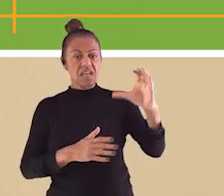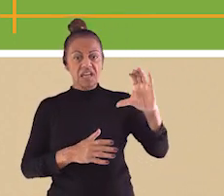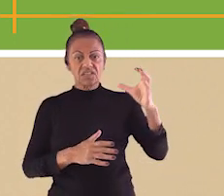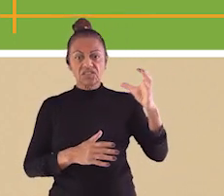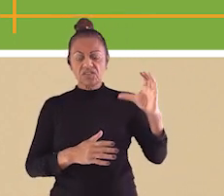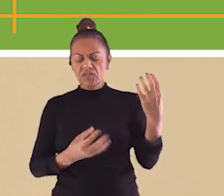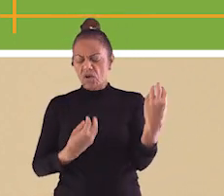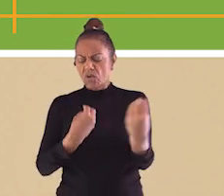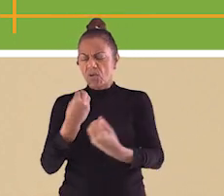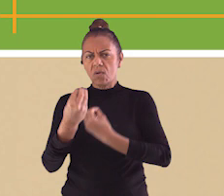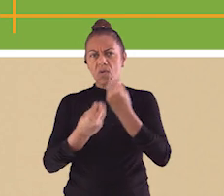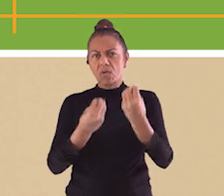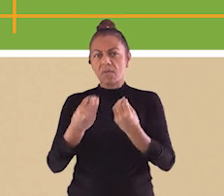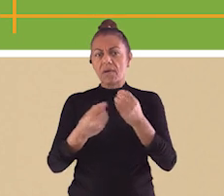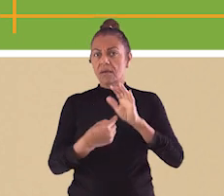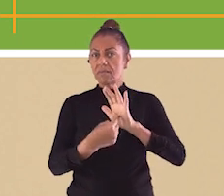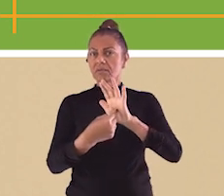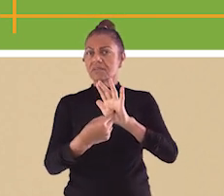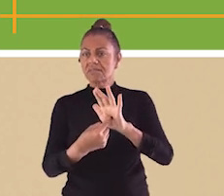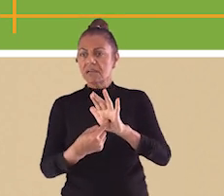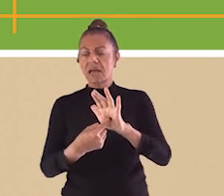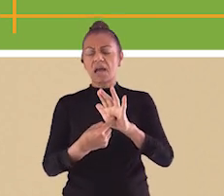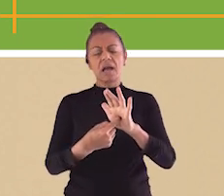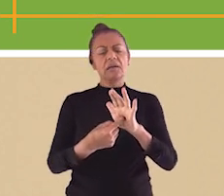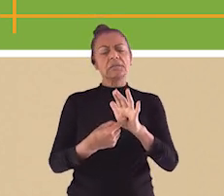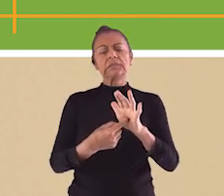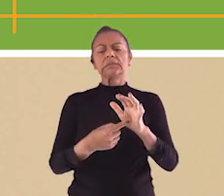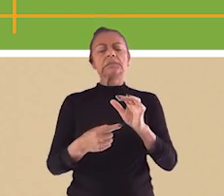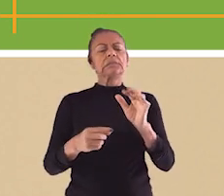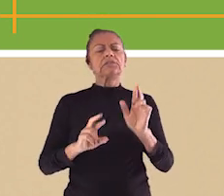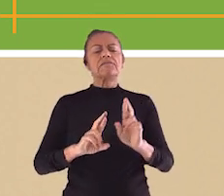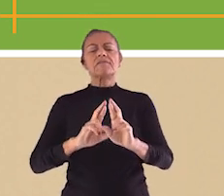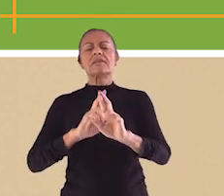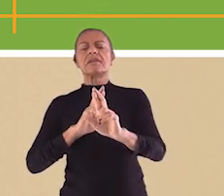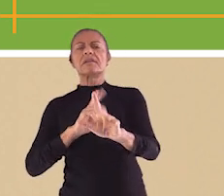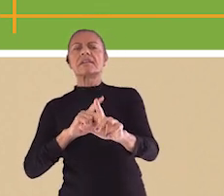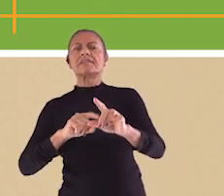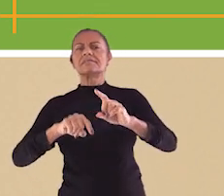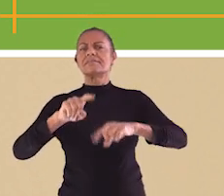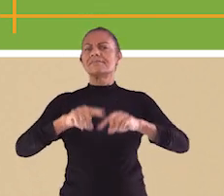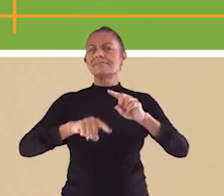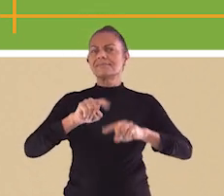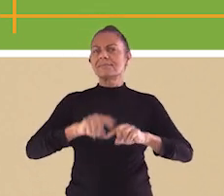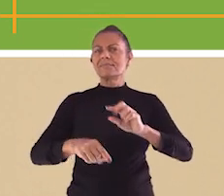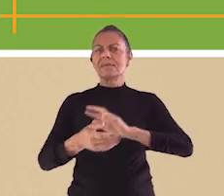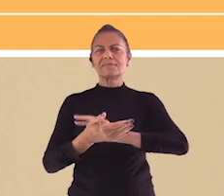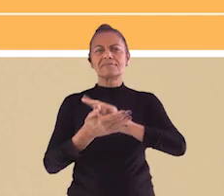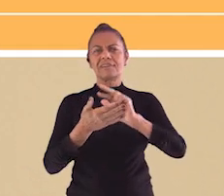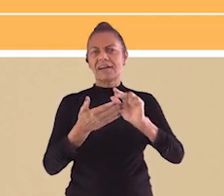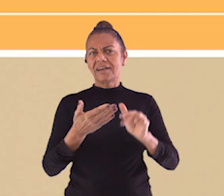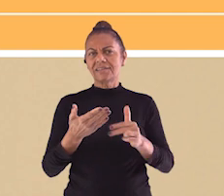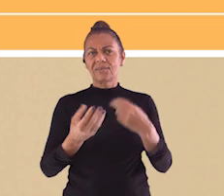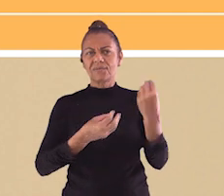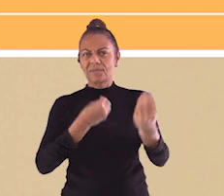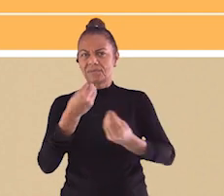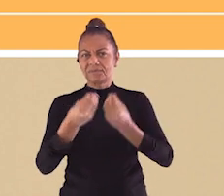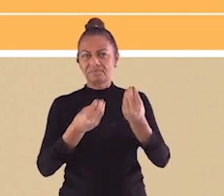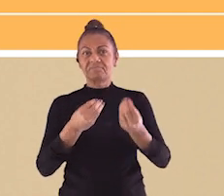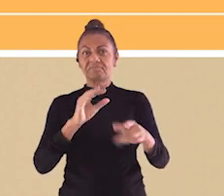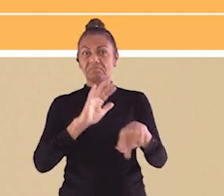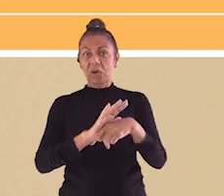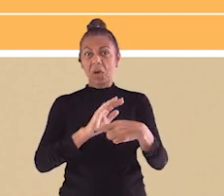as diferenças entre as funções destes instrumentos ópticos. E aos